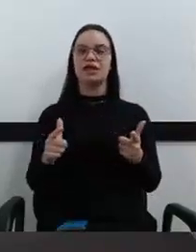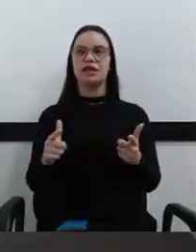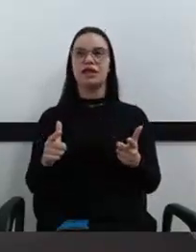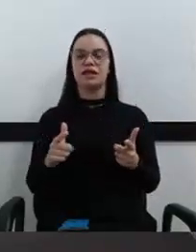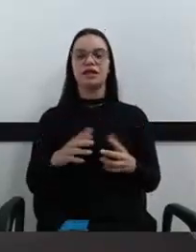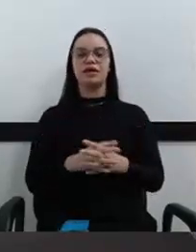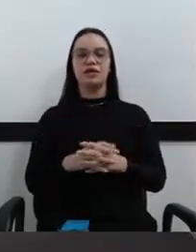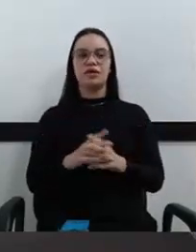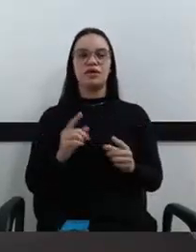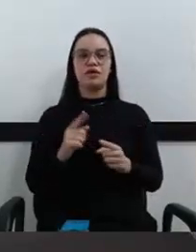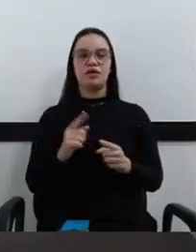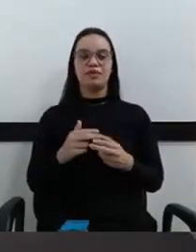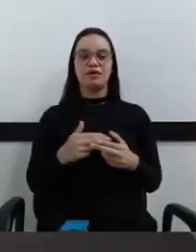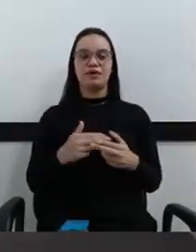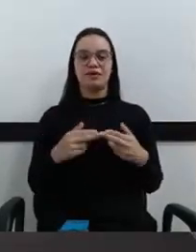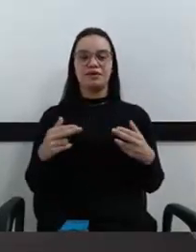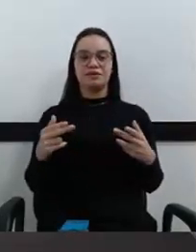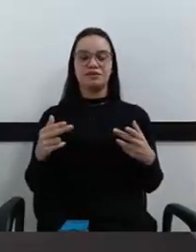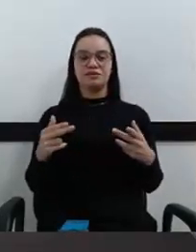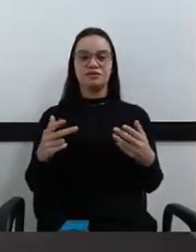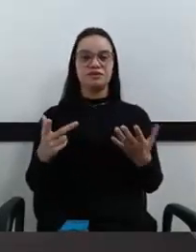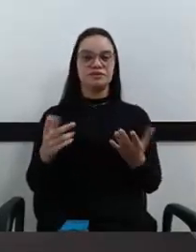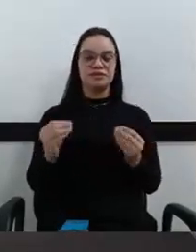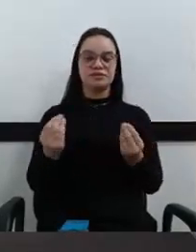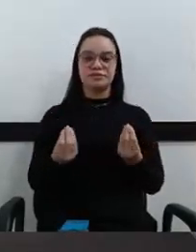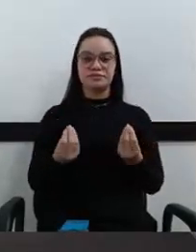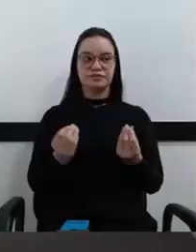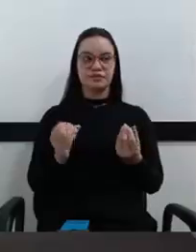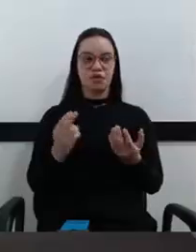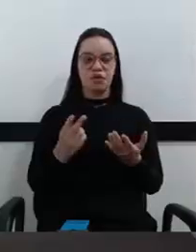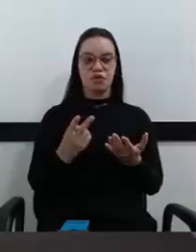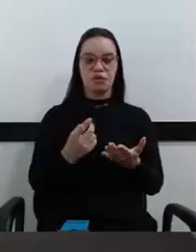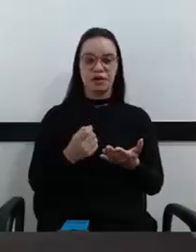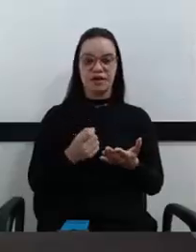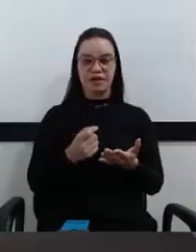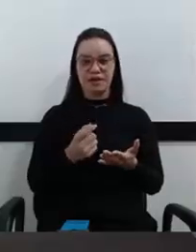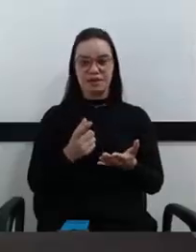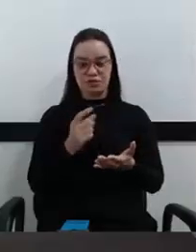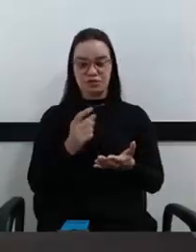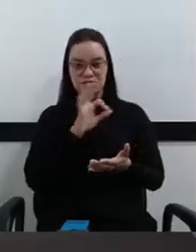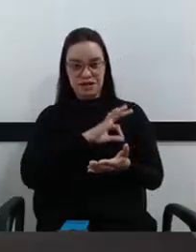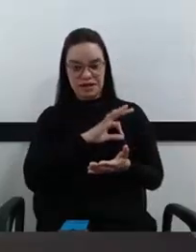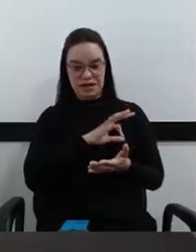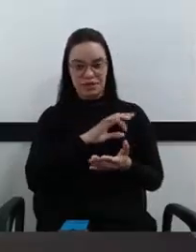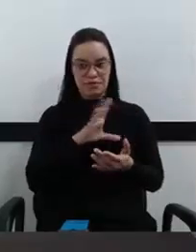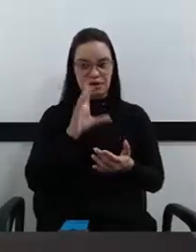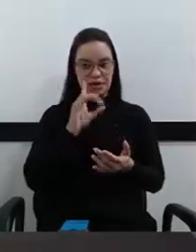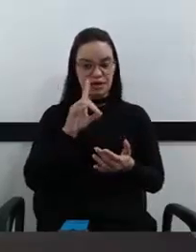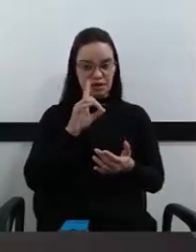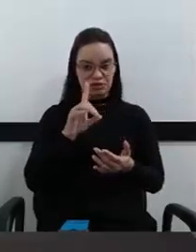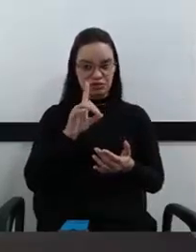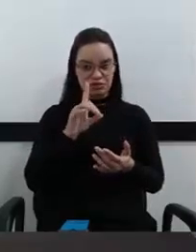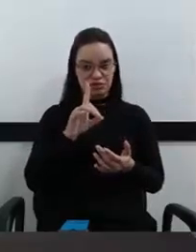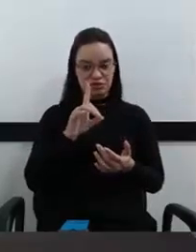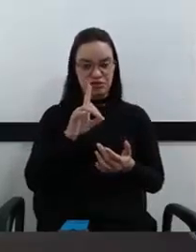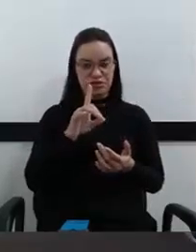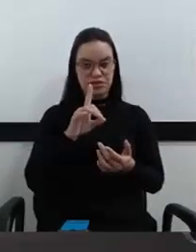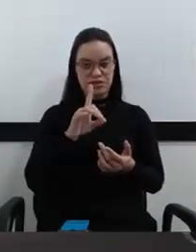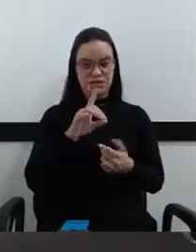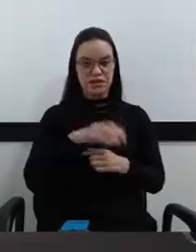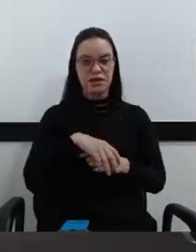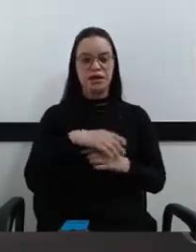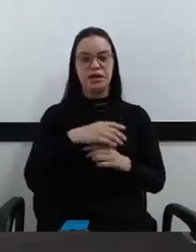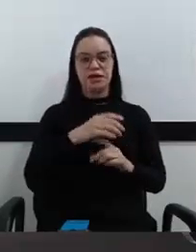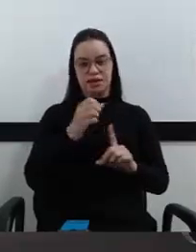nesse cenário, porque a situação que o colega se encontraria seria, ou ele recebe pelos dias do mês do indeferimento, que seria o